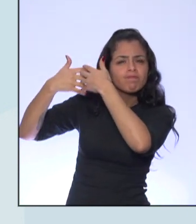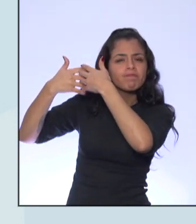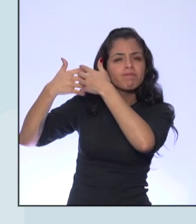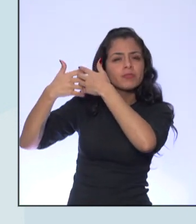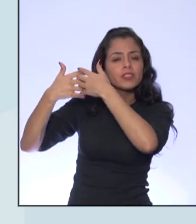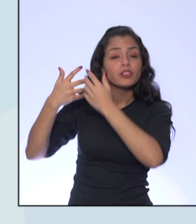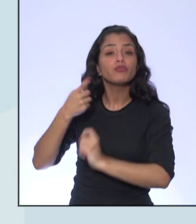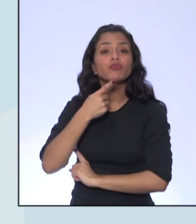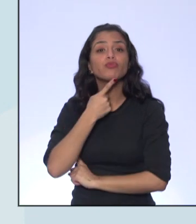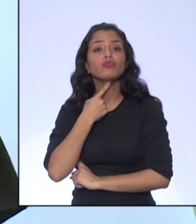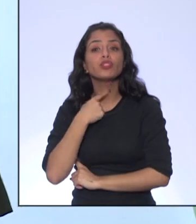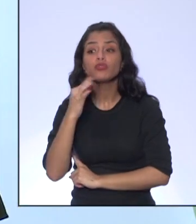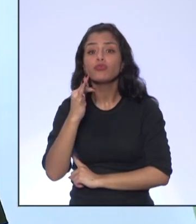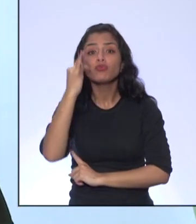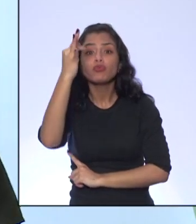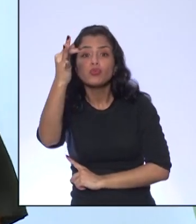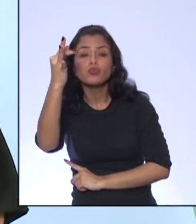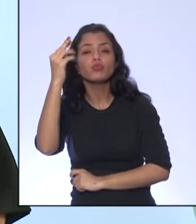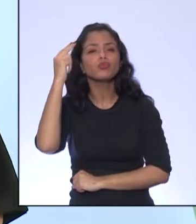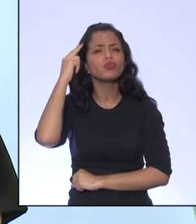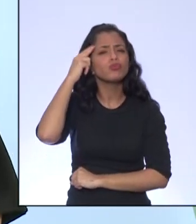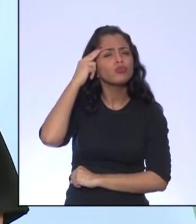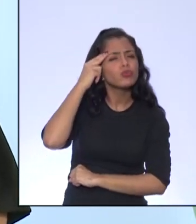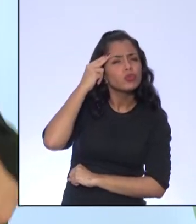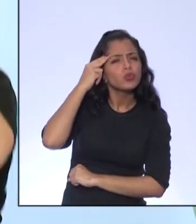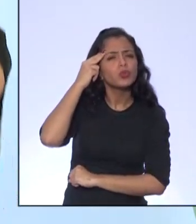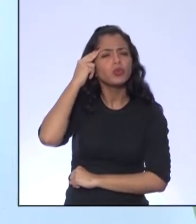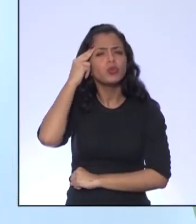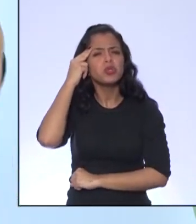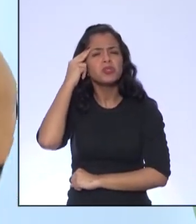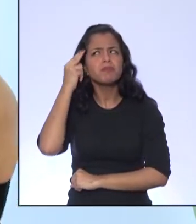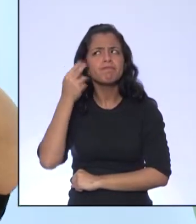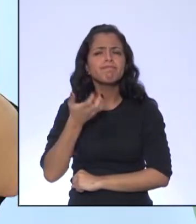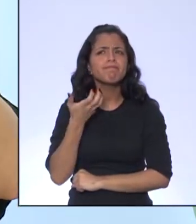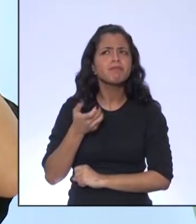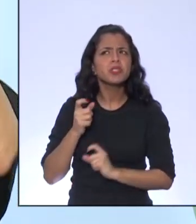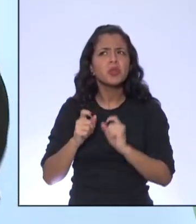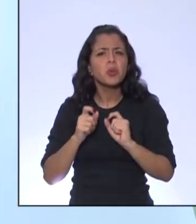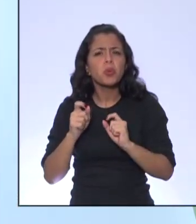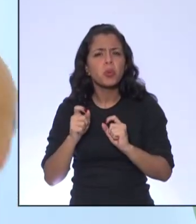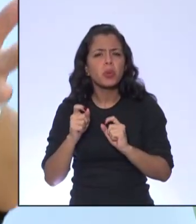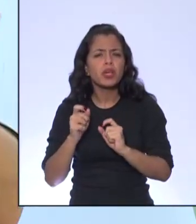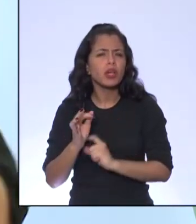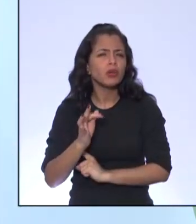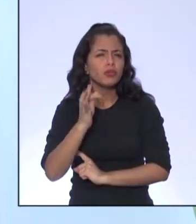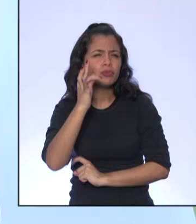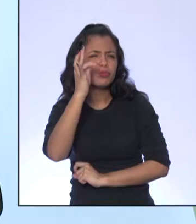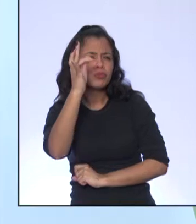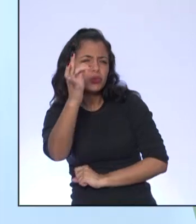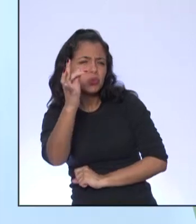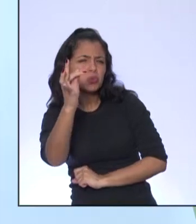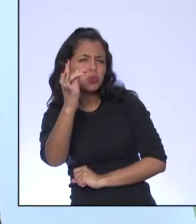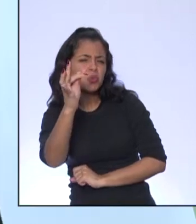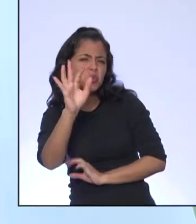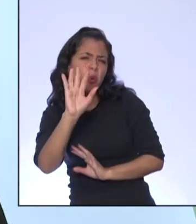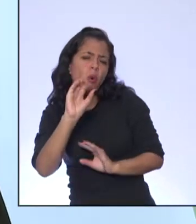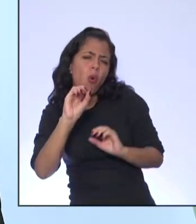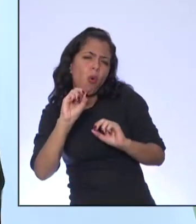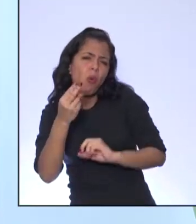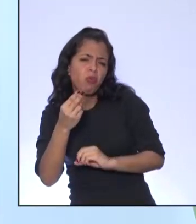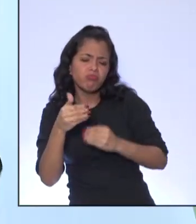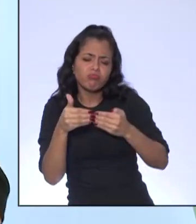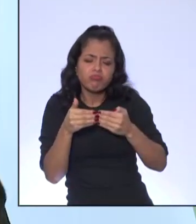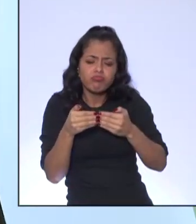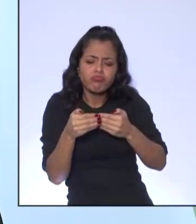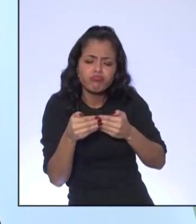de vocês, o que vocês querem, se não mais para frente, num futuro tão longo, mas agora,